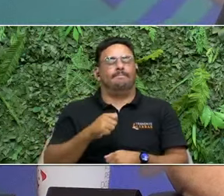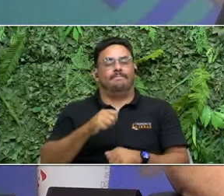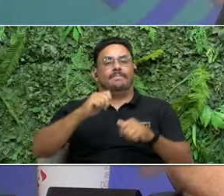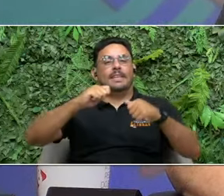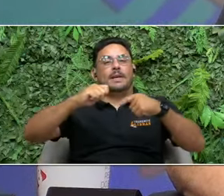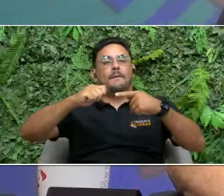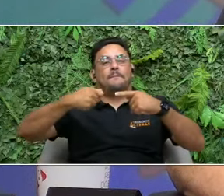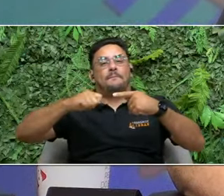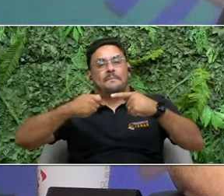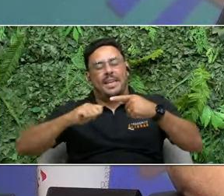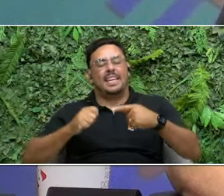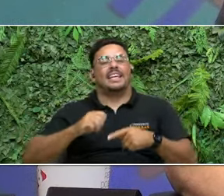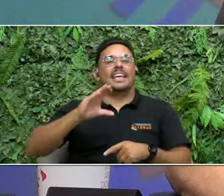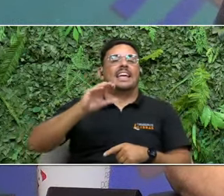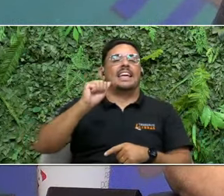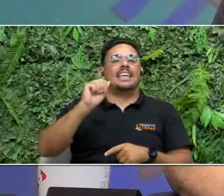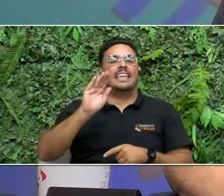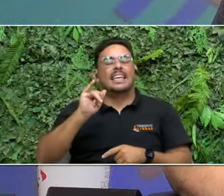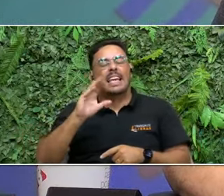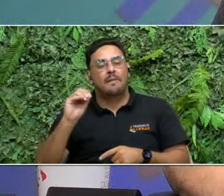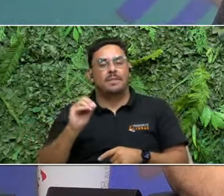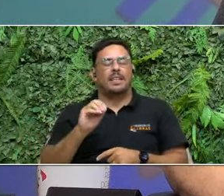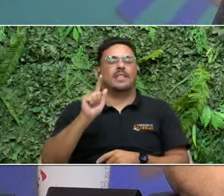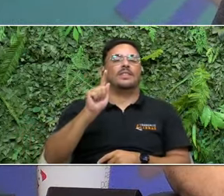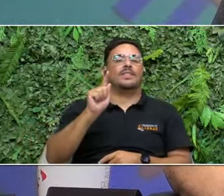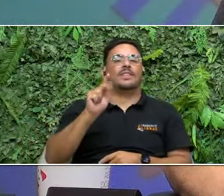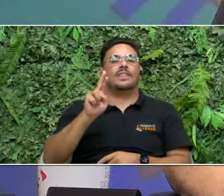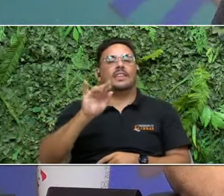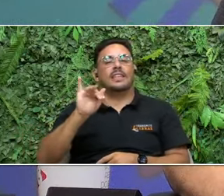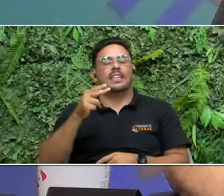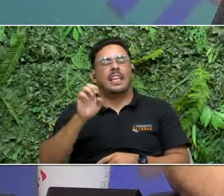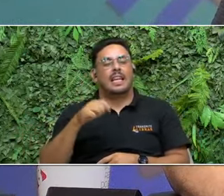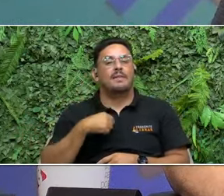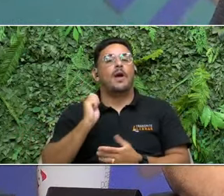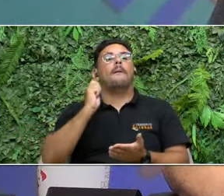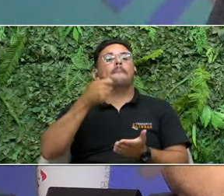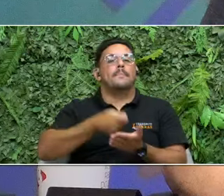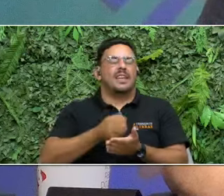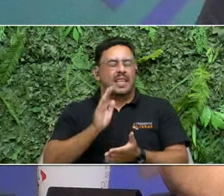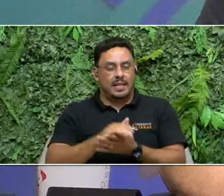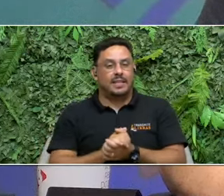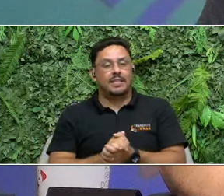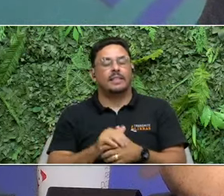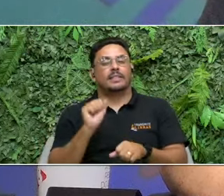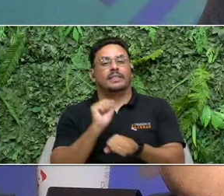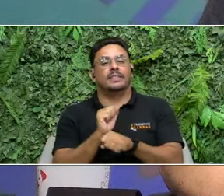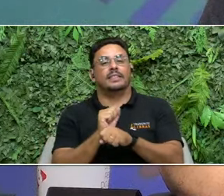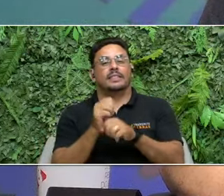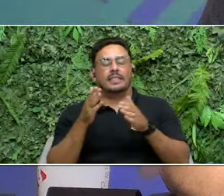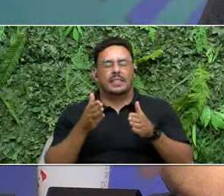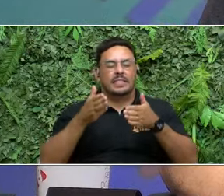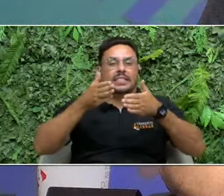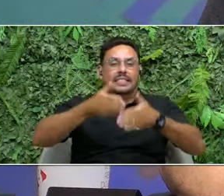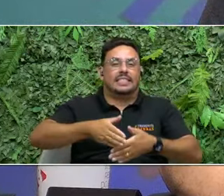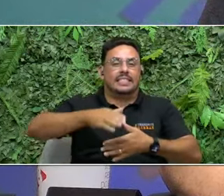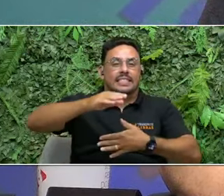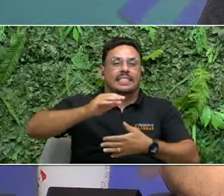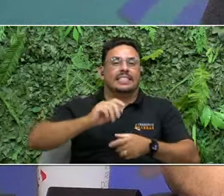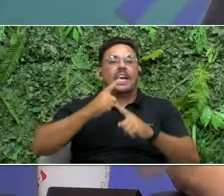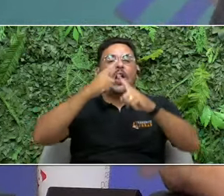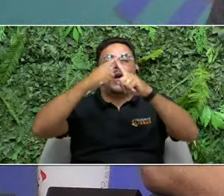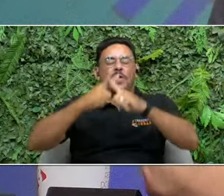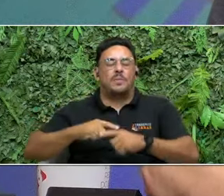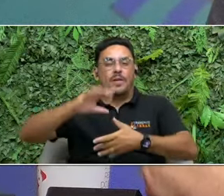viu cabido é Guilherme depois o pix tá já paguei espera até chegar a Libertadores amigo